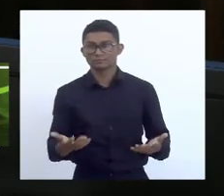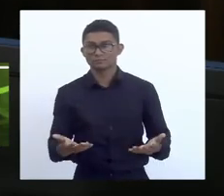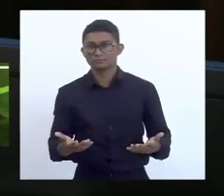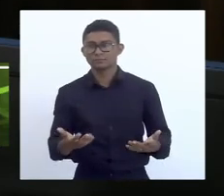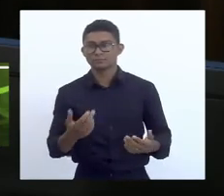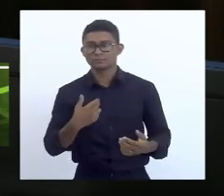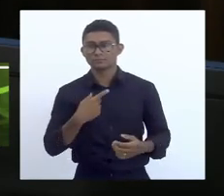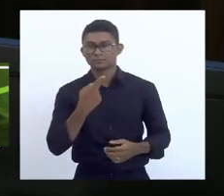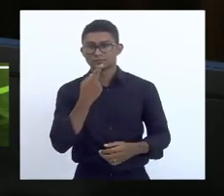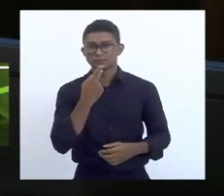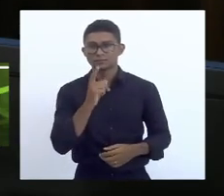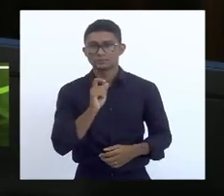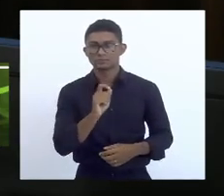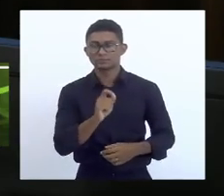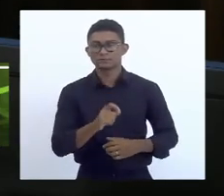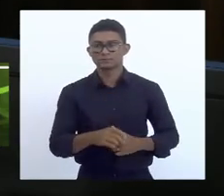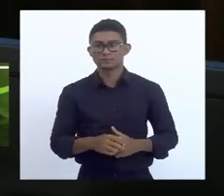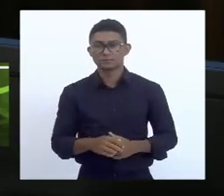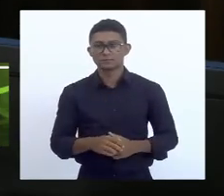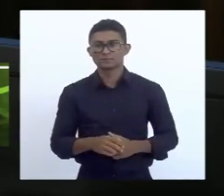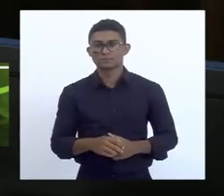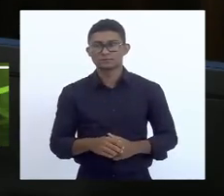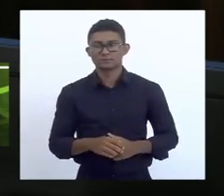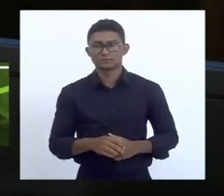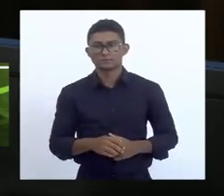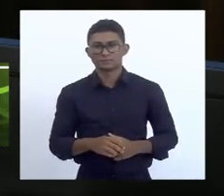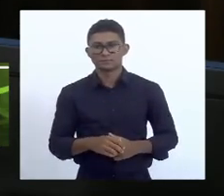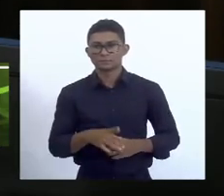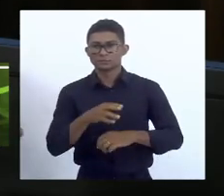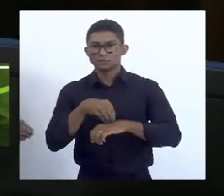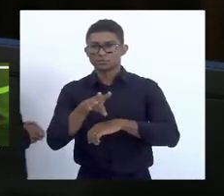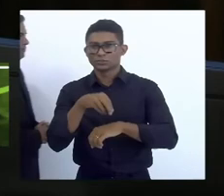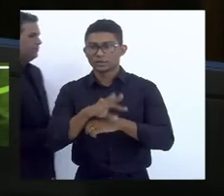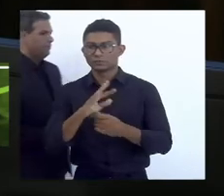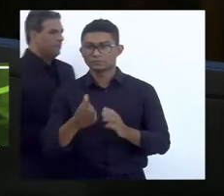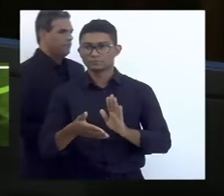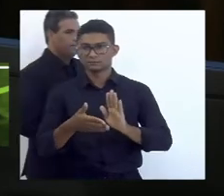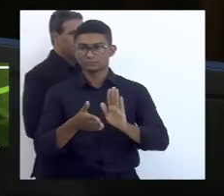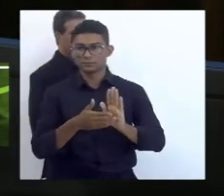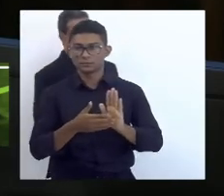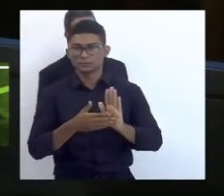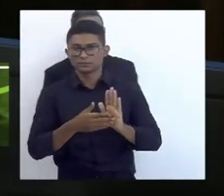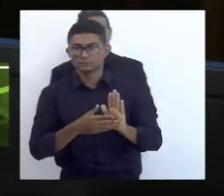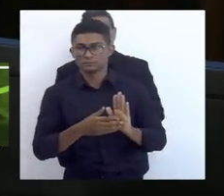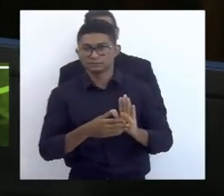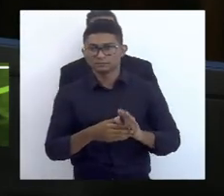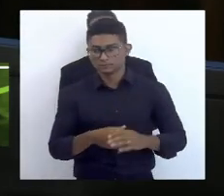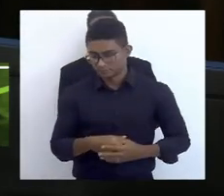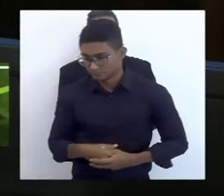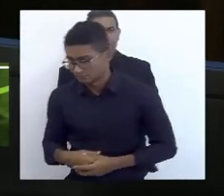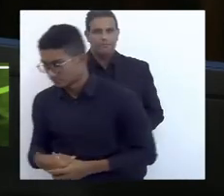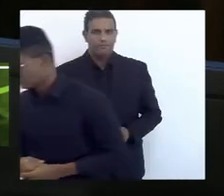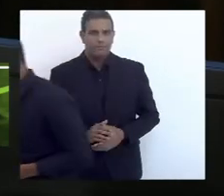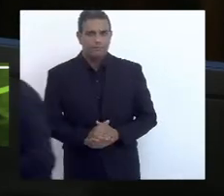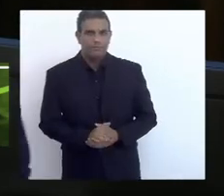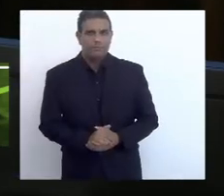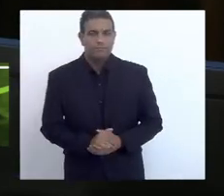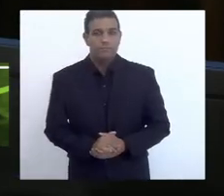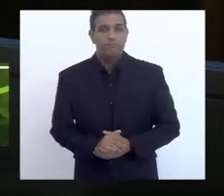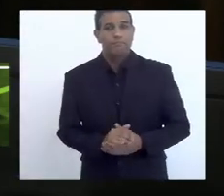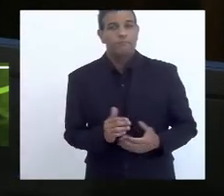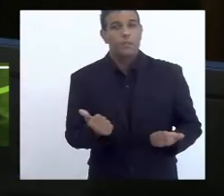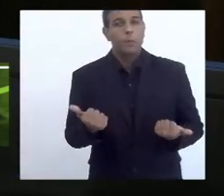de sugestões aqui, de propor uma frente parlamentar